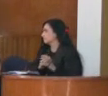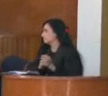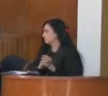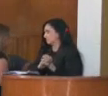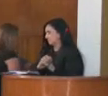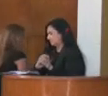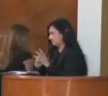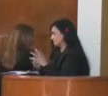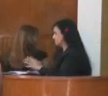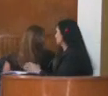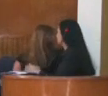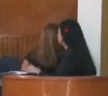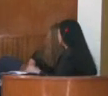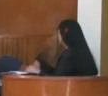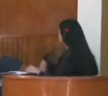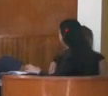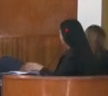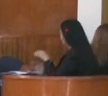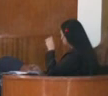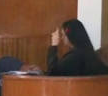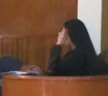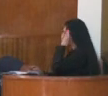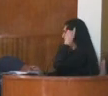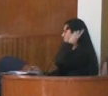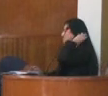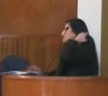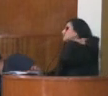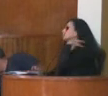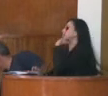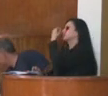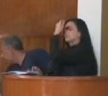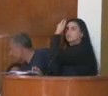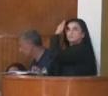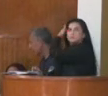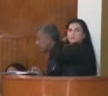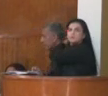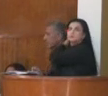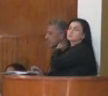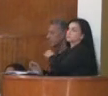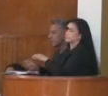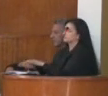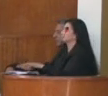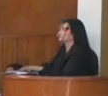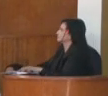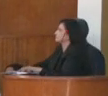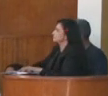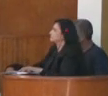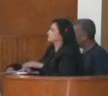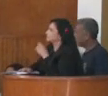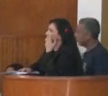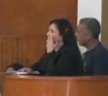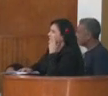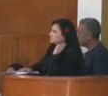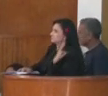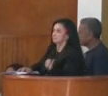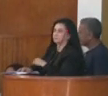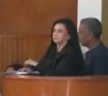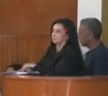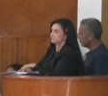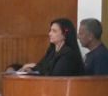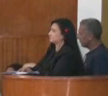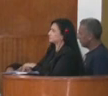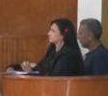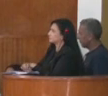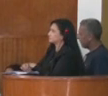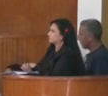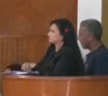do secretário em Barra Mansa. Eu tive a honra de ser secretário de assistência de Volta Redonda por 15 anos.